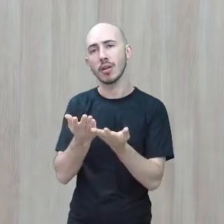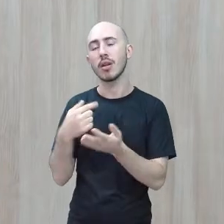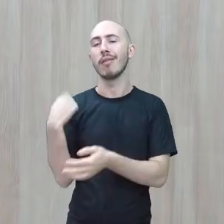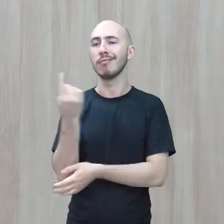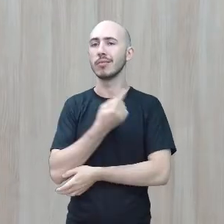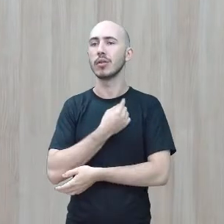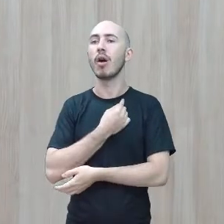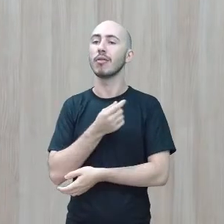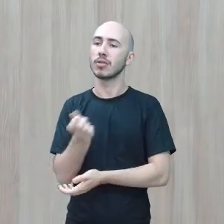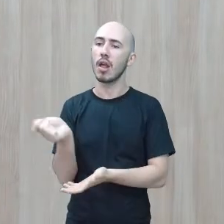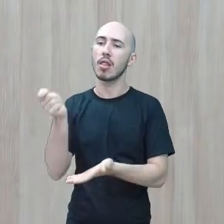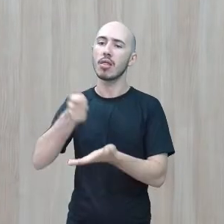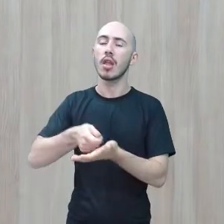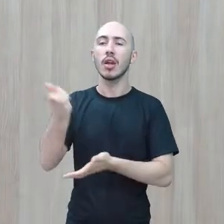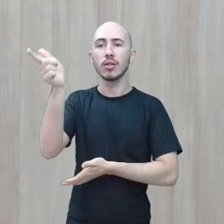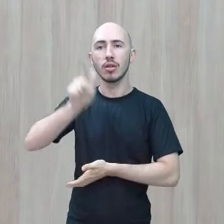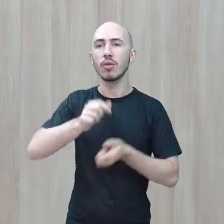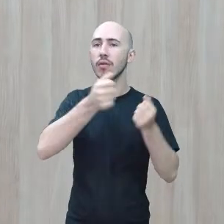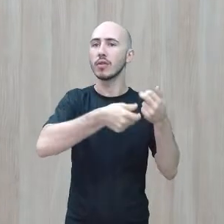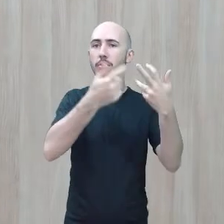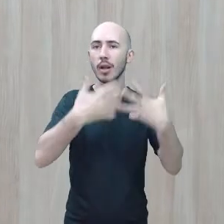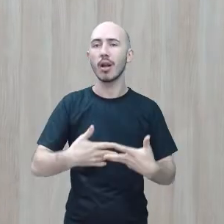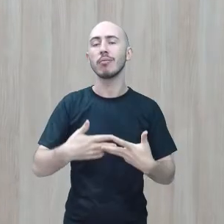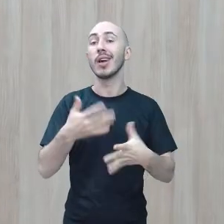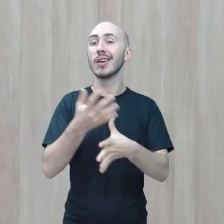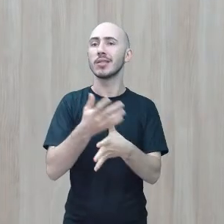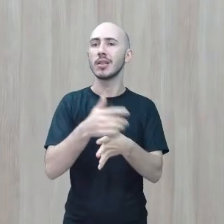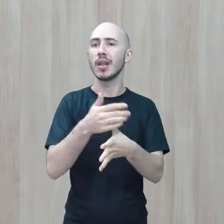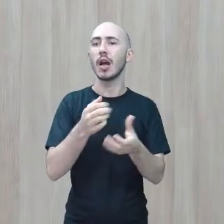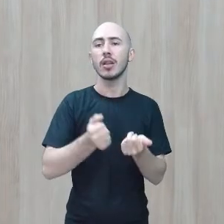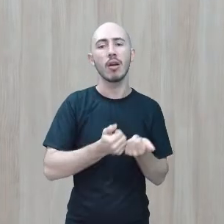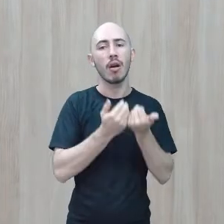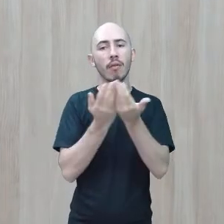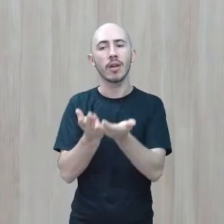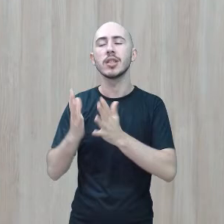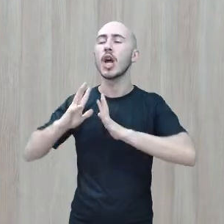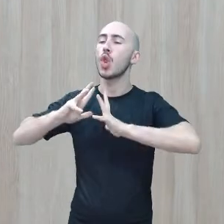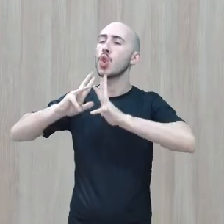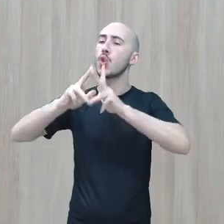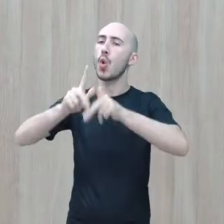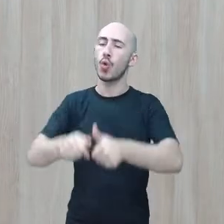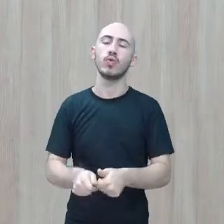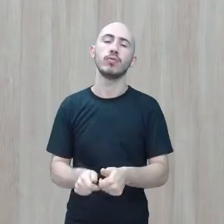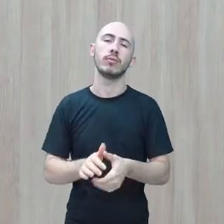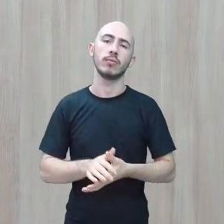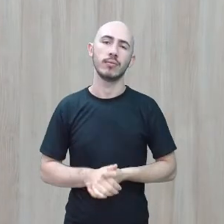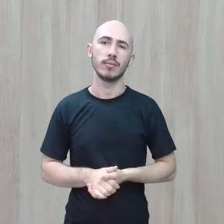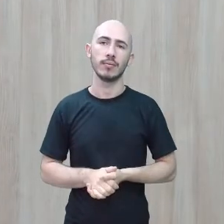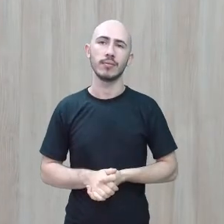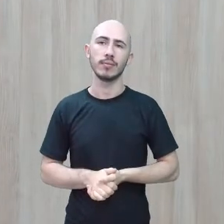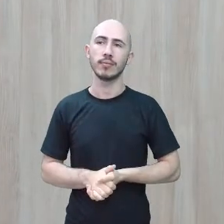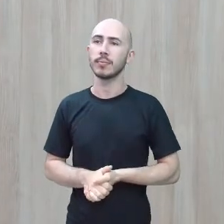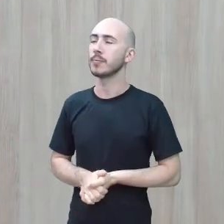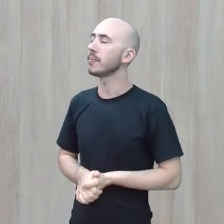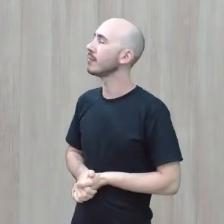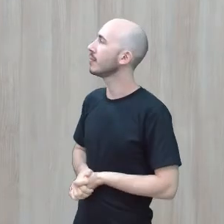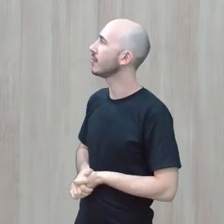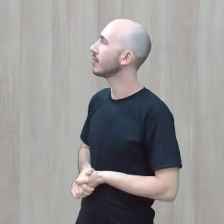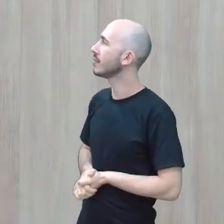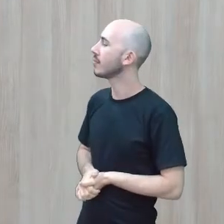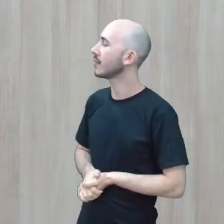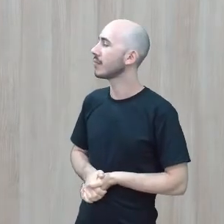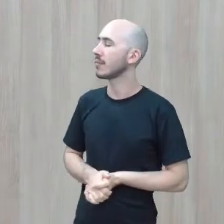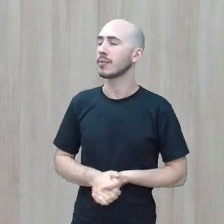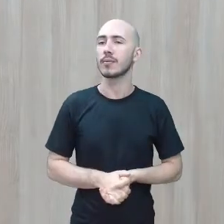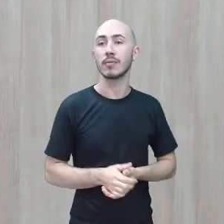reforça aqui que a cidade é um bem de todos, pertence a todas e todos, certo? Então, agora,